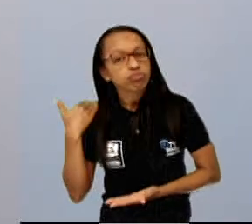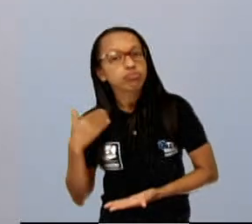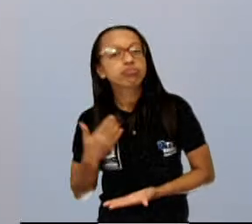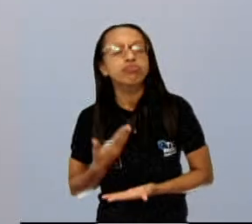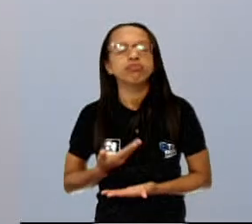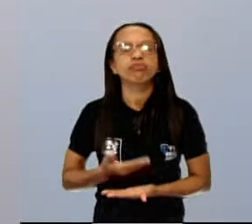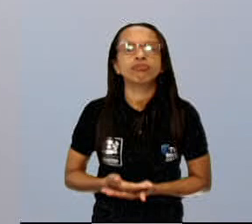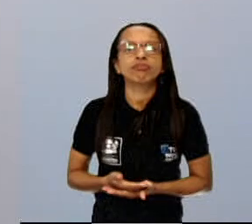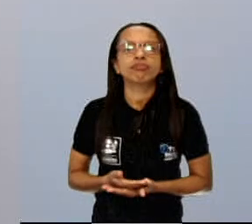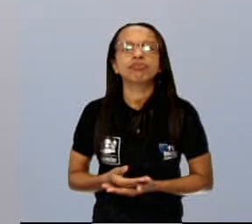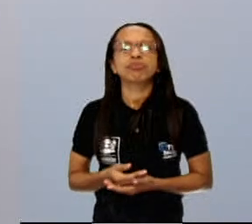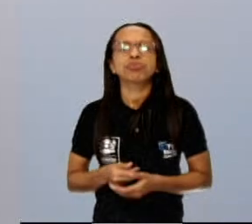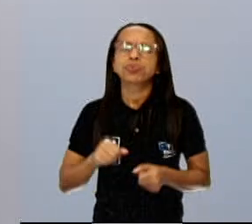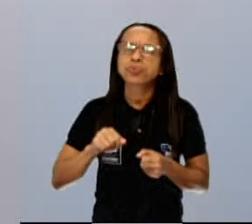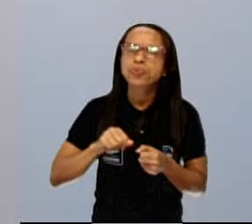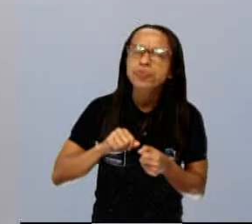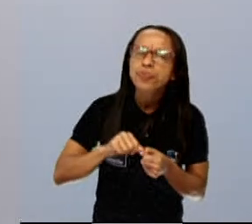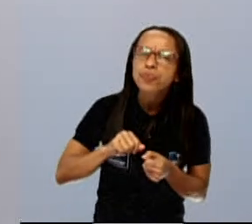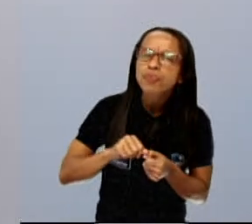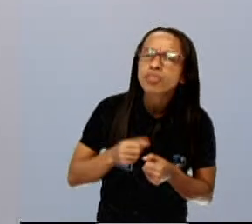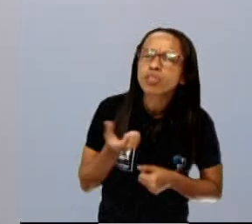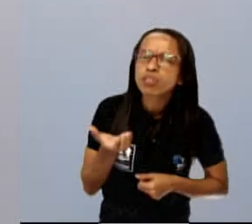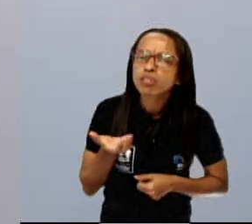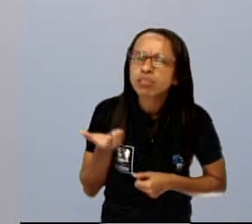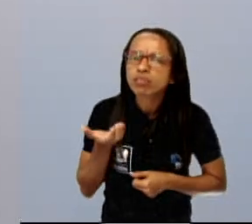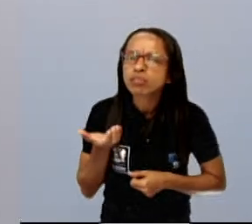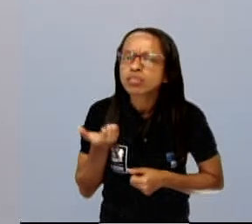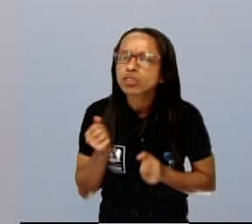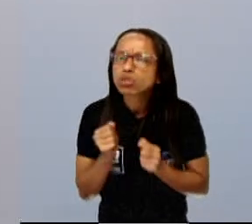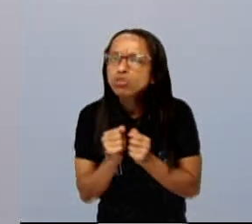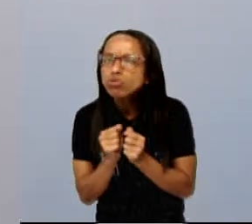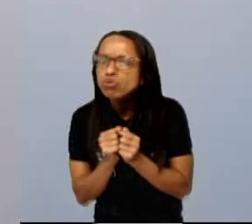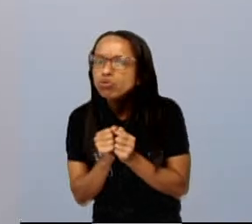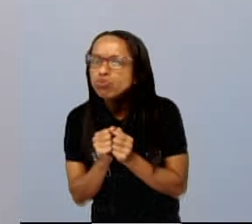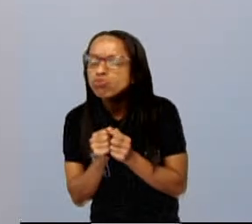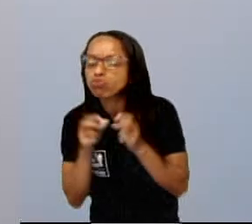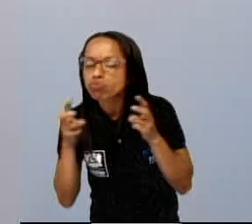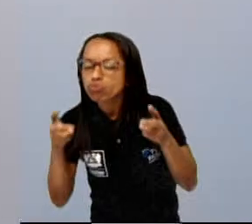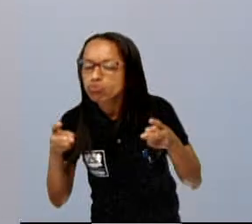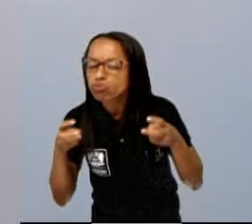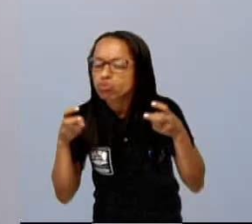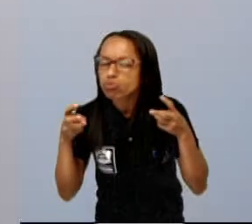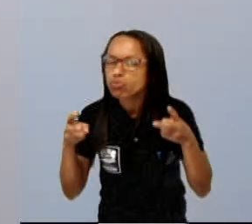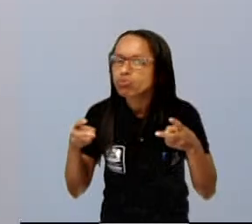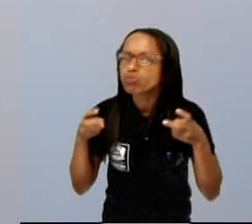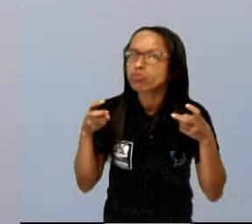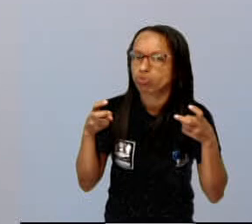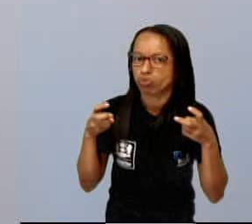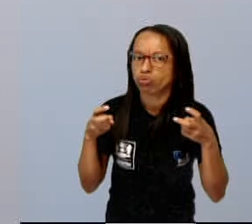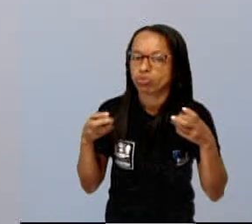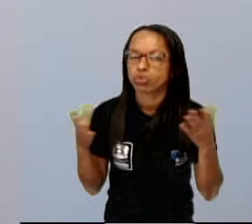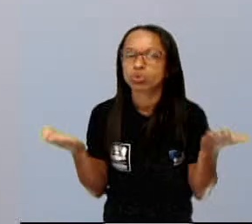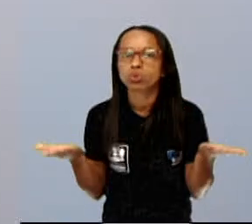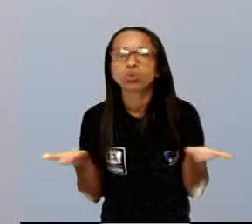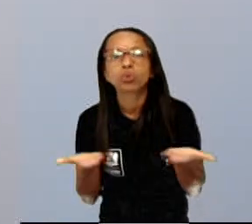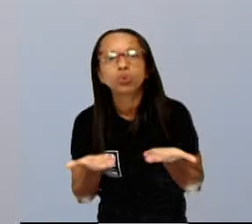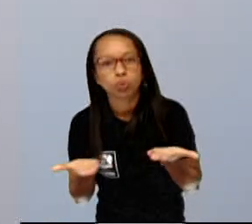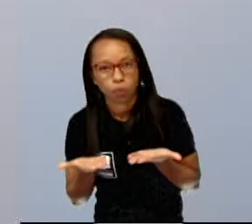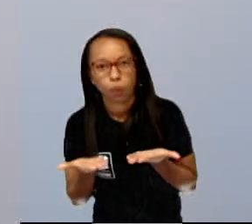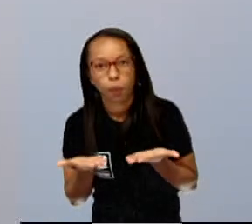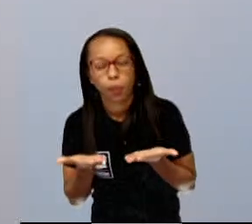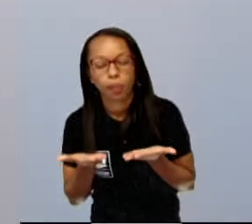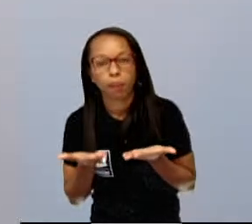eu quero fazer com vocês uma pequena observação desde o início. Hoje, como é o nosso